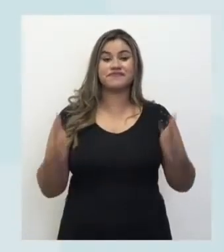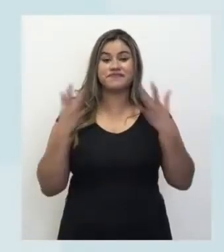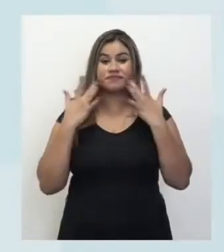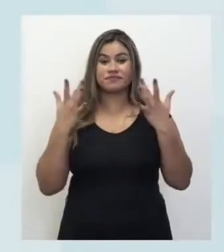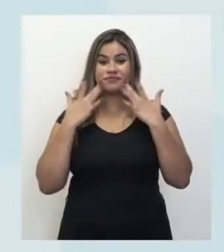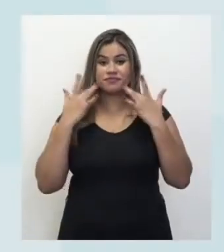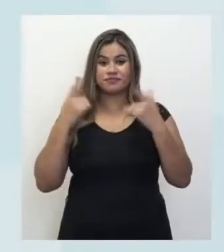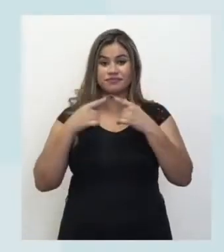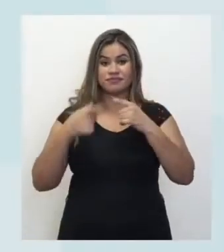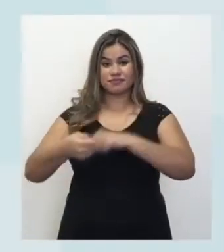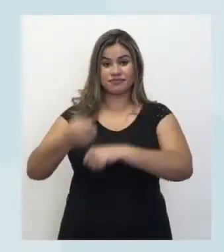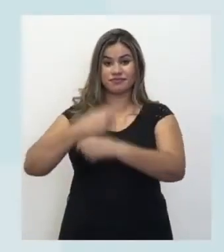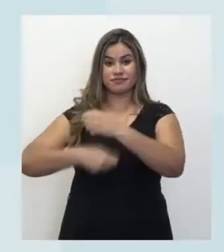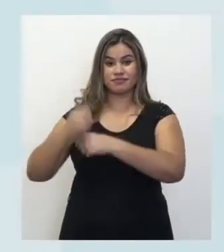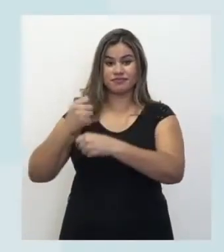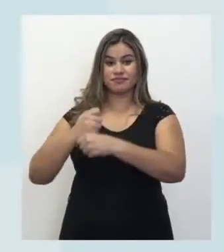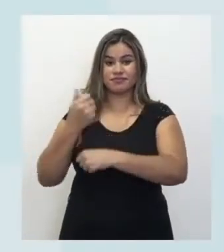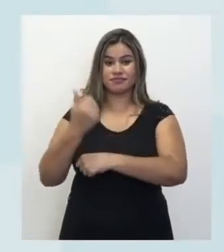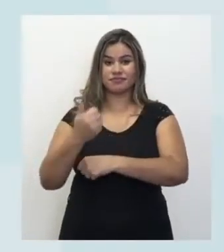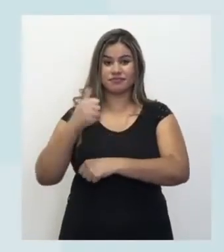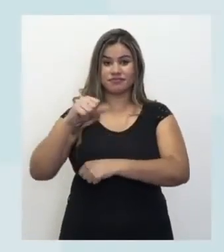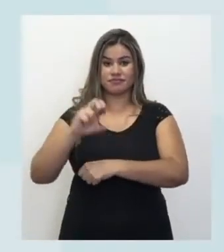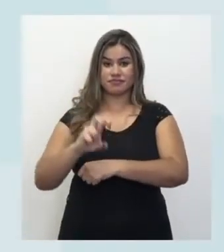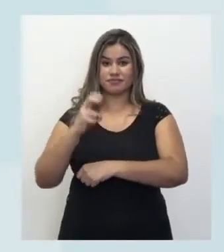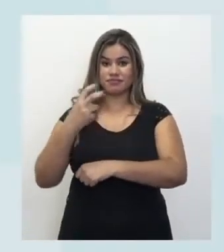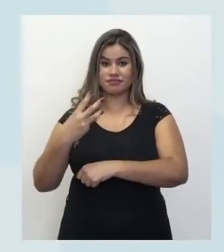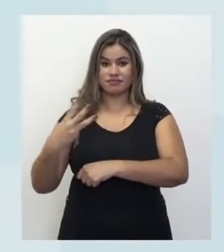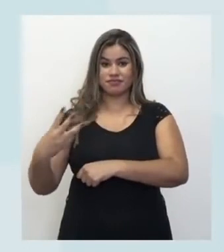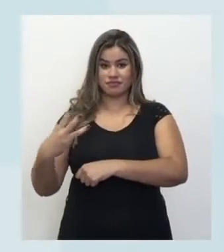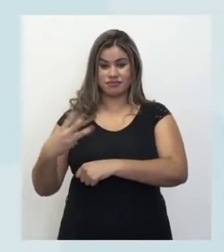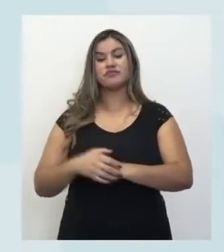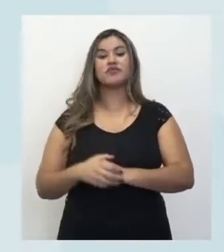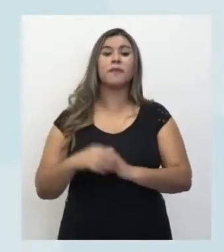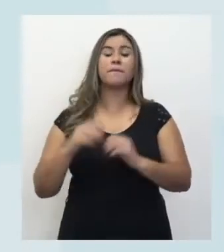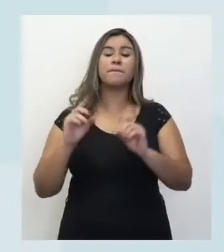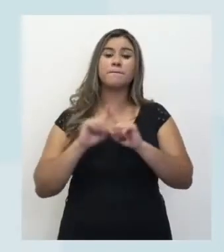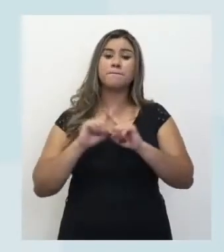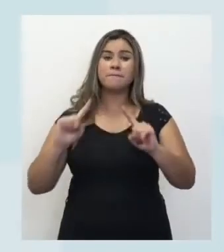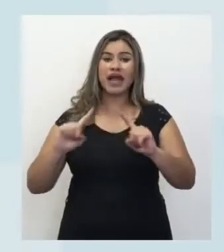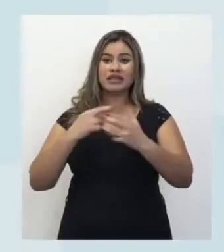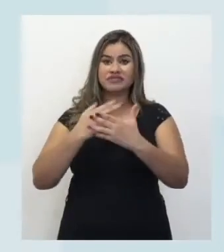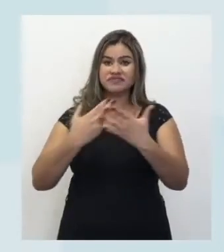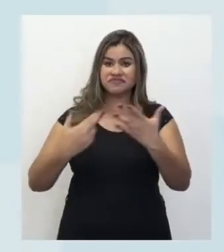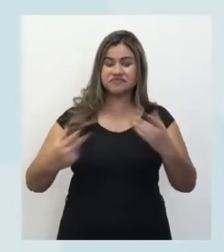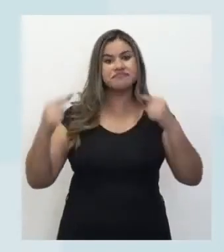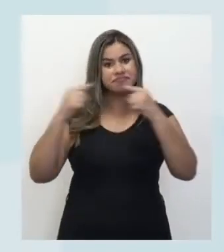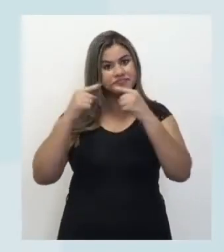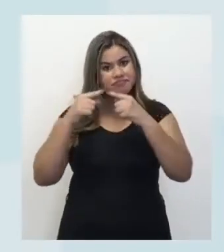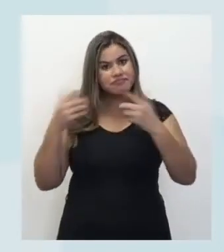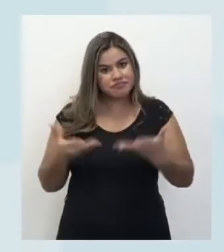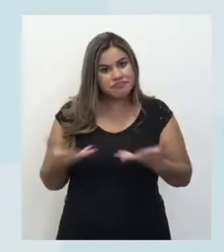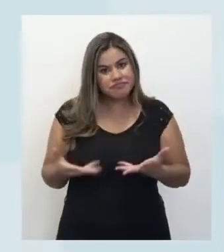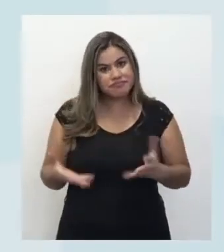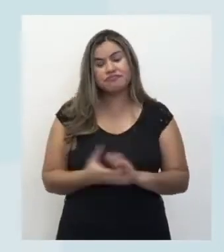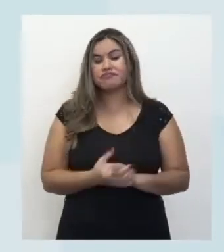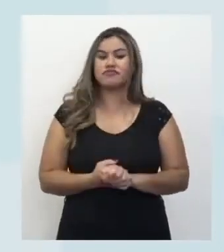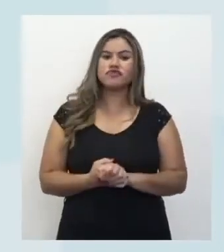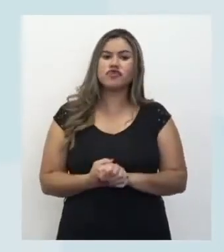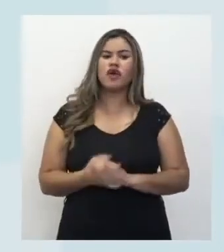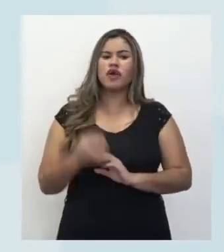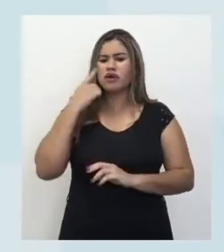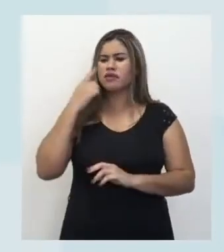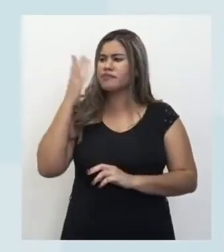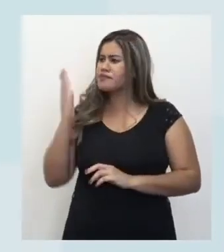composta em 1523. Mas alguns valores que ela transmite ainda estão presentes na atualidade. Segundo este